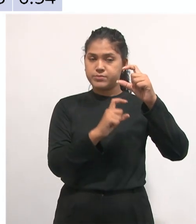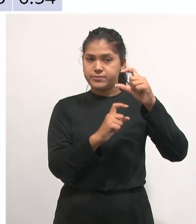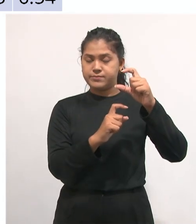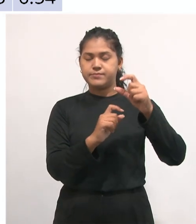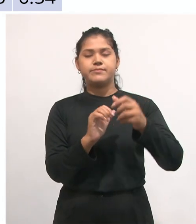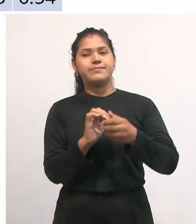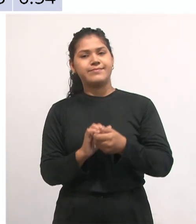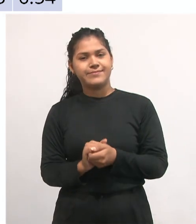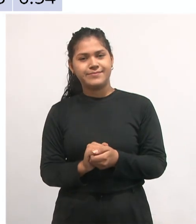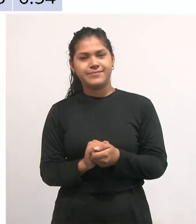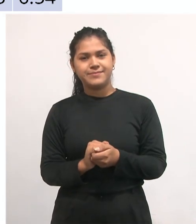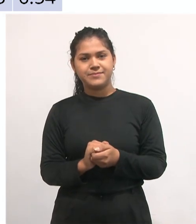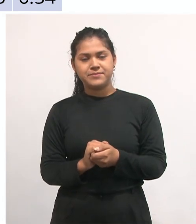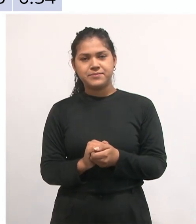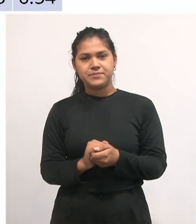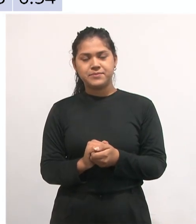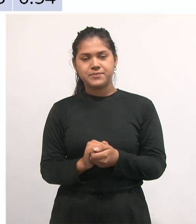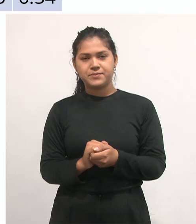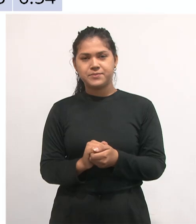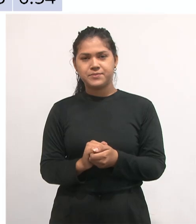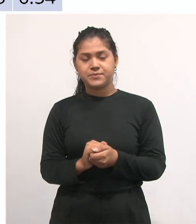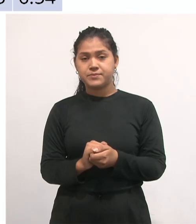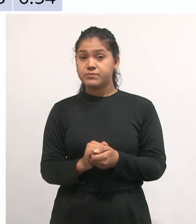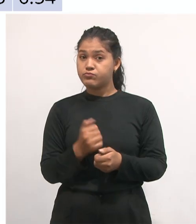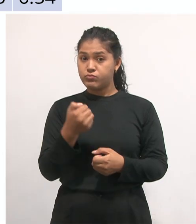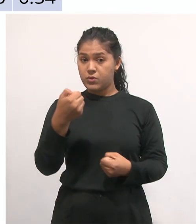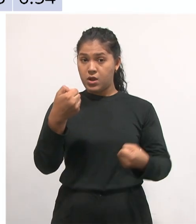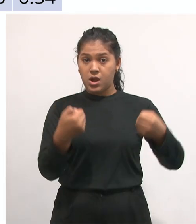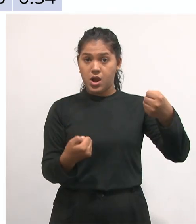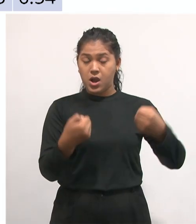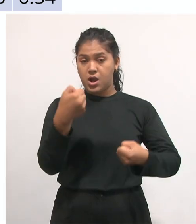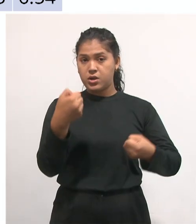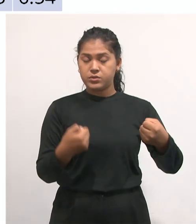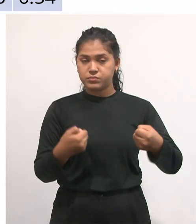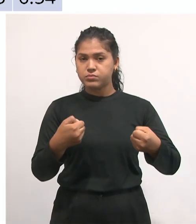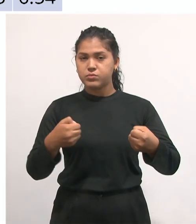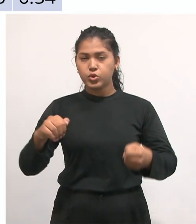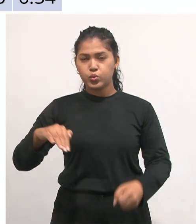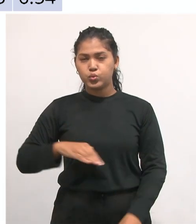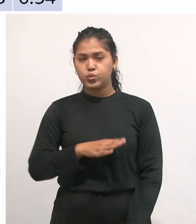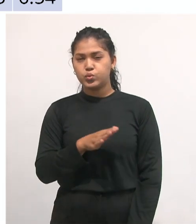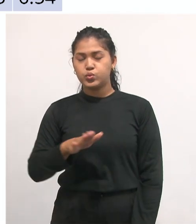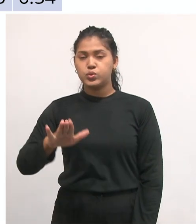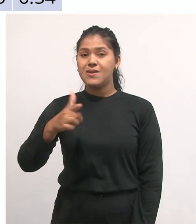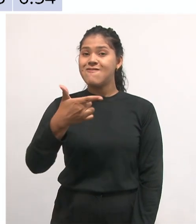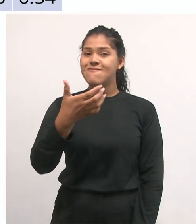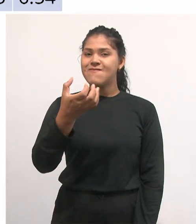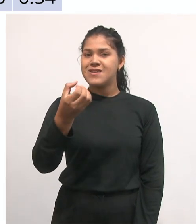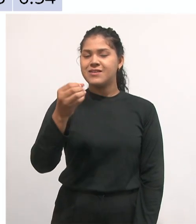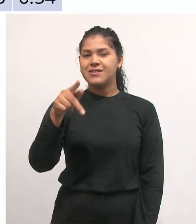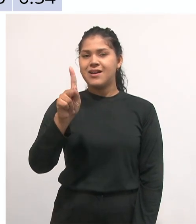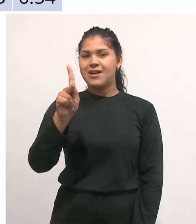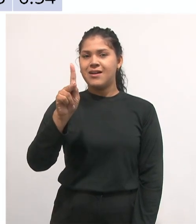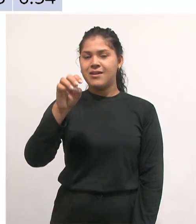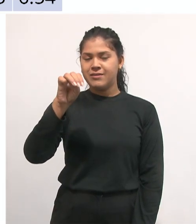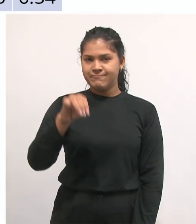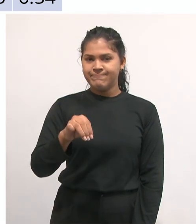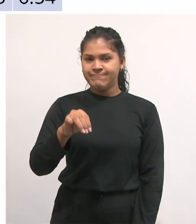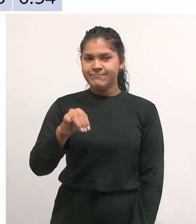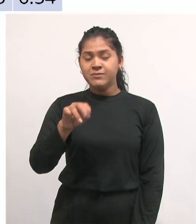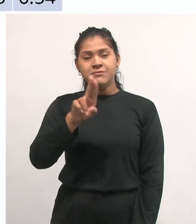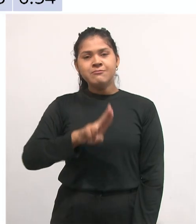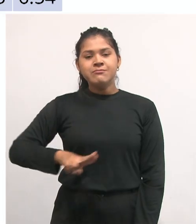Então vamos lá. Um carro percorreu 20 km consumiu o quê? 1,33